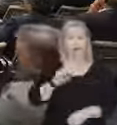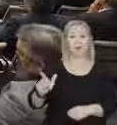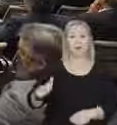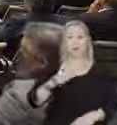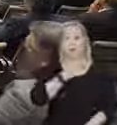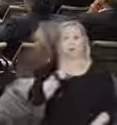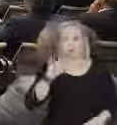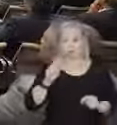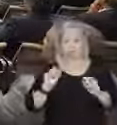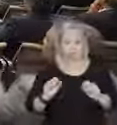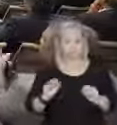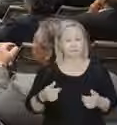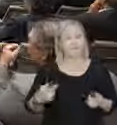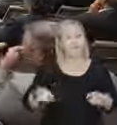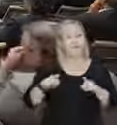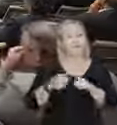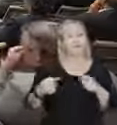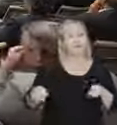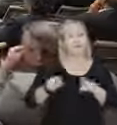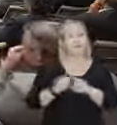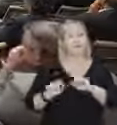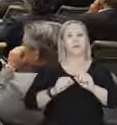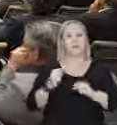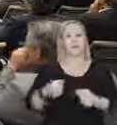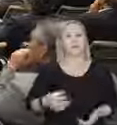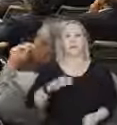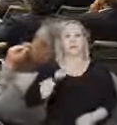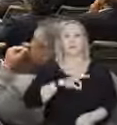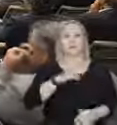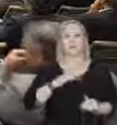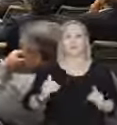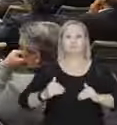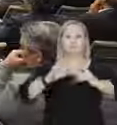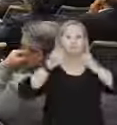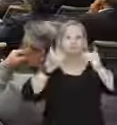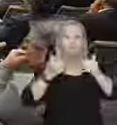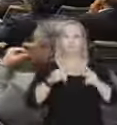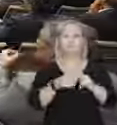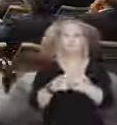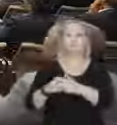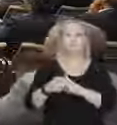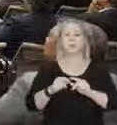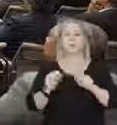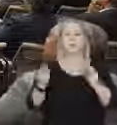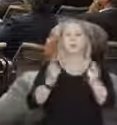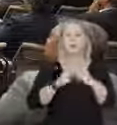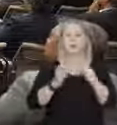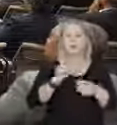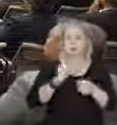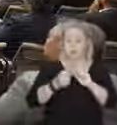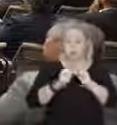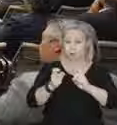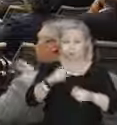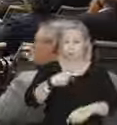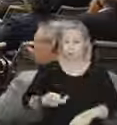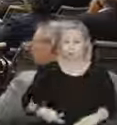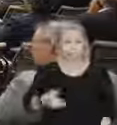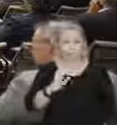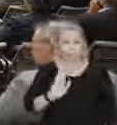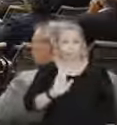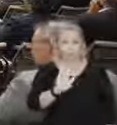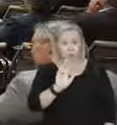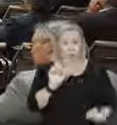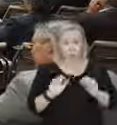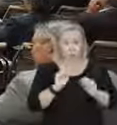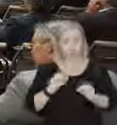tem super salários. Quem corrigiu isso? Reforma administrativa, o presidente Lula. Rigor fiscal,